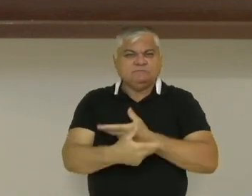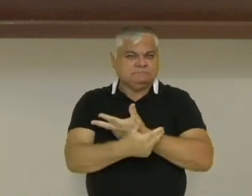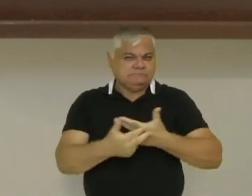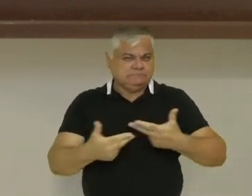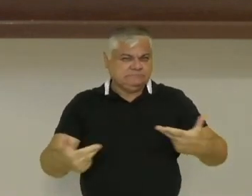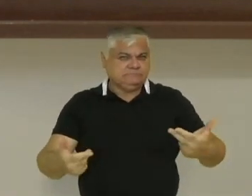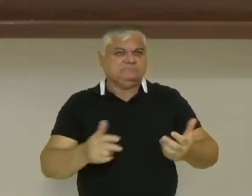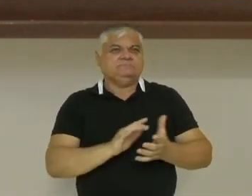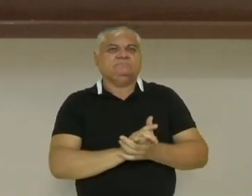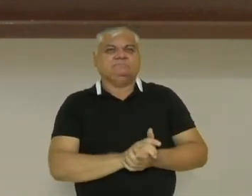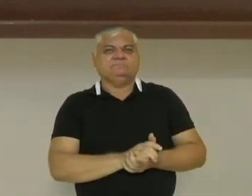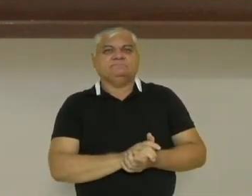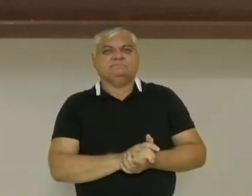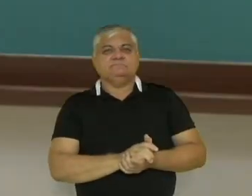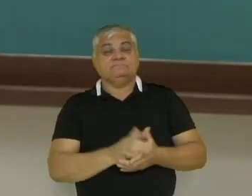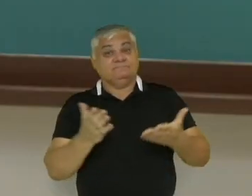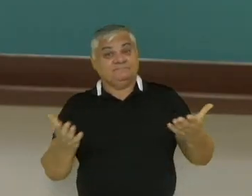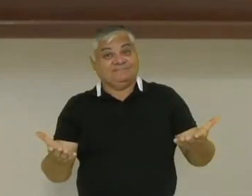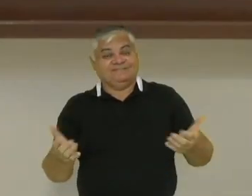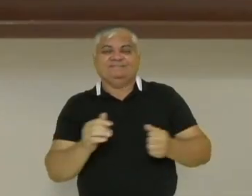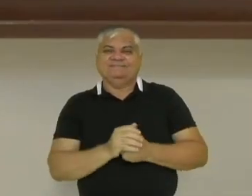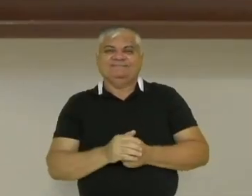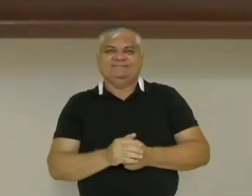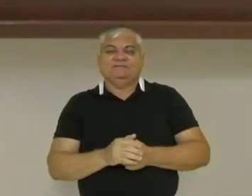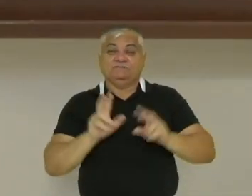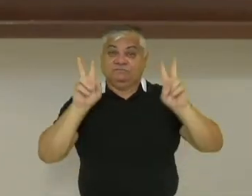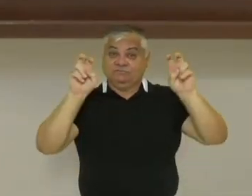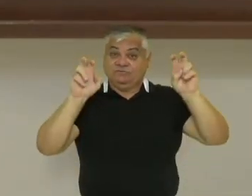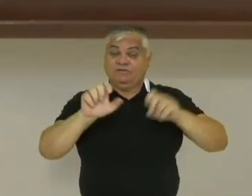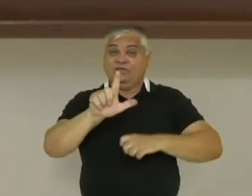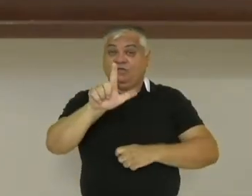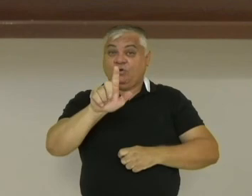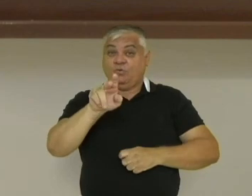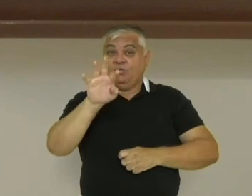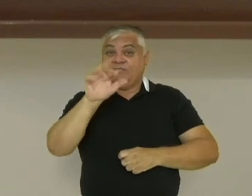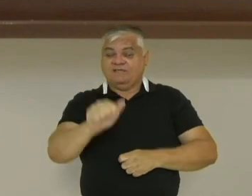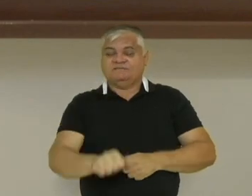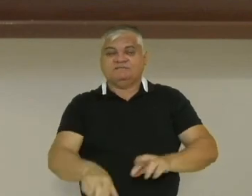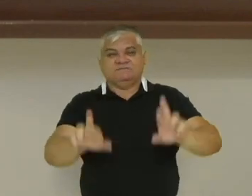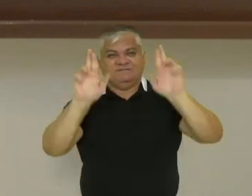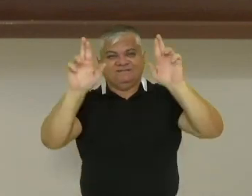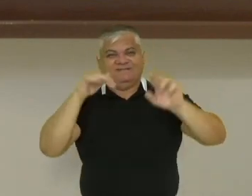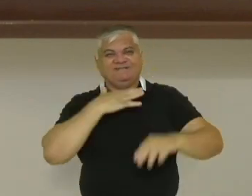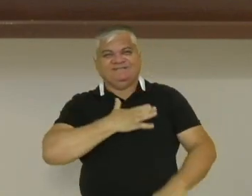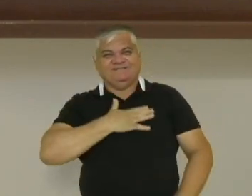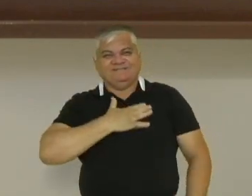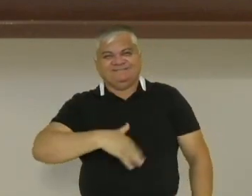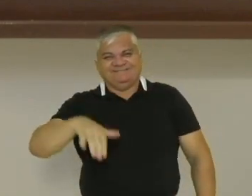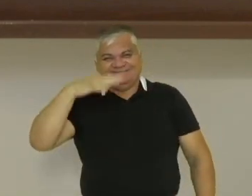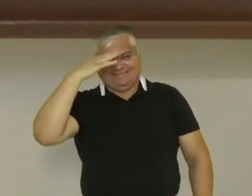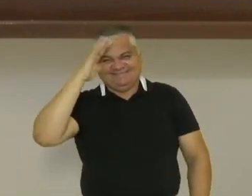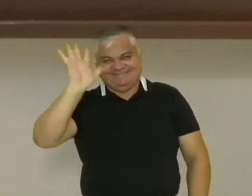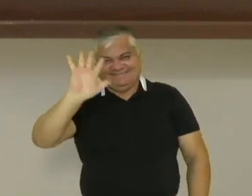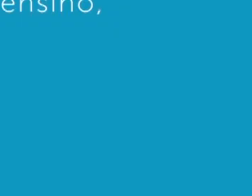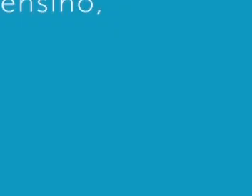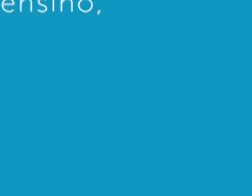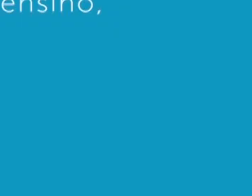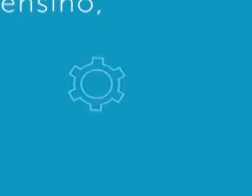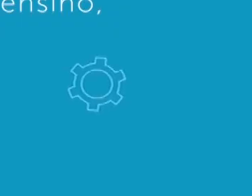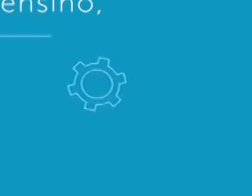né? Então, pessoal, falamos hoje sobre lutas, espero que vocês tenham gostado, até breve!